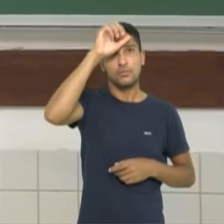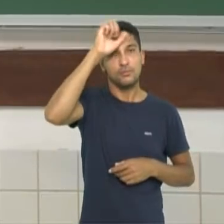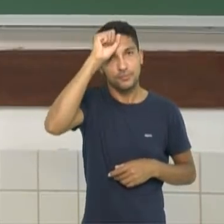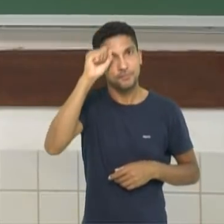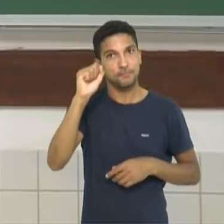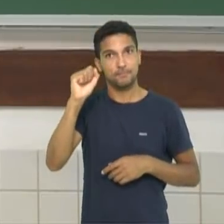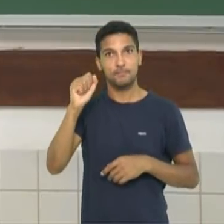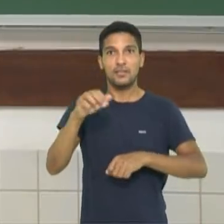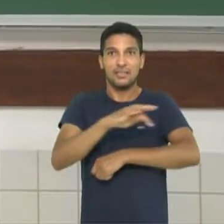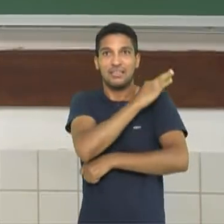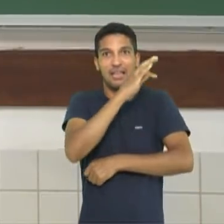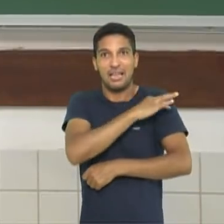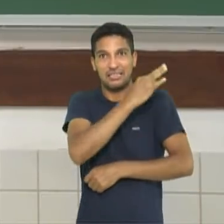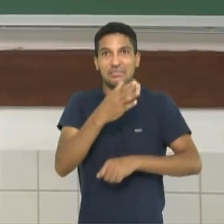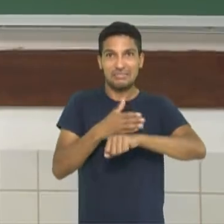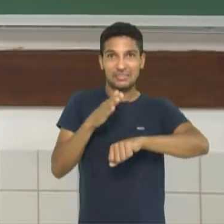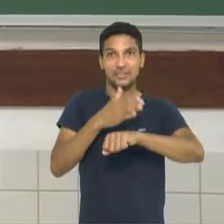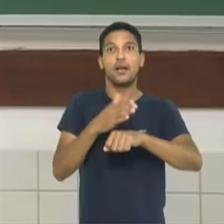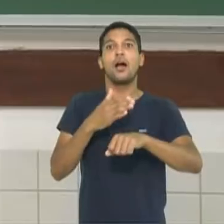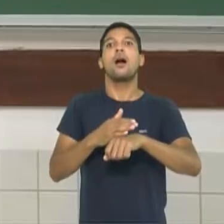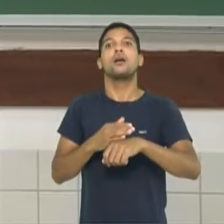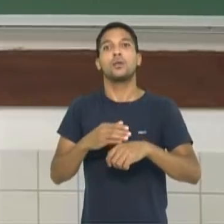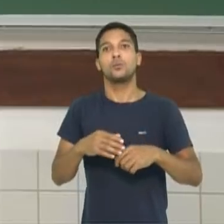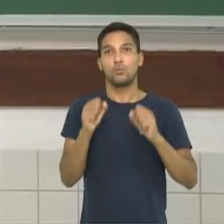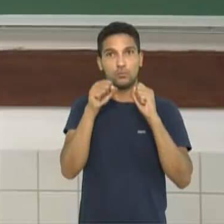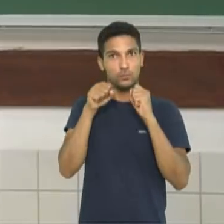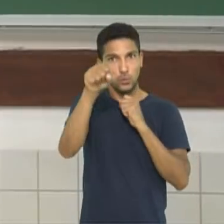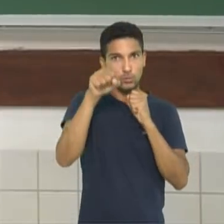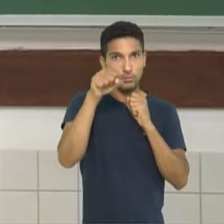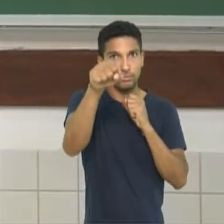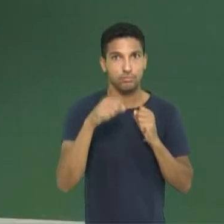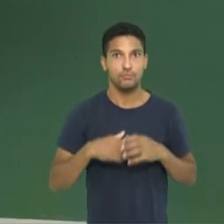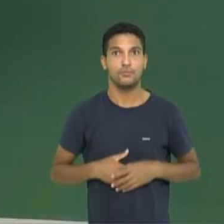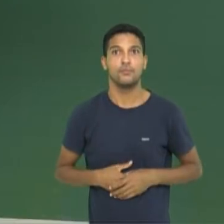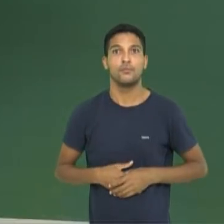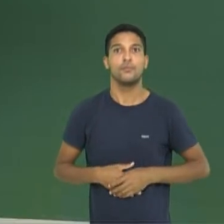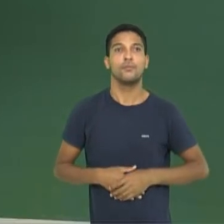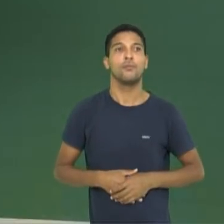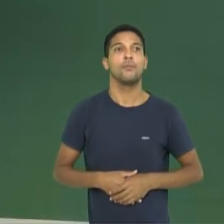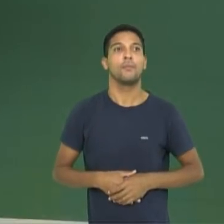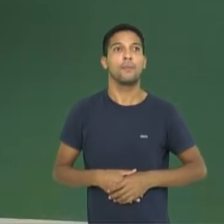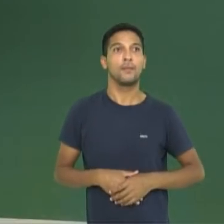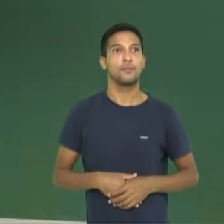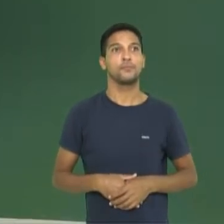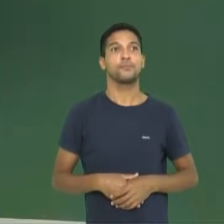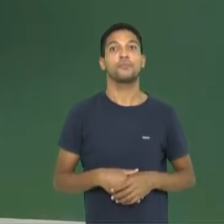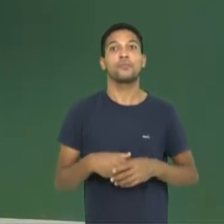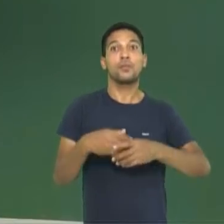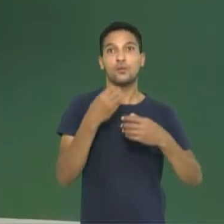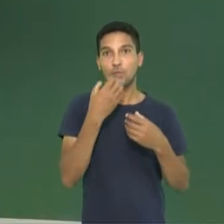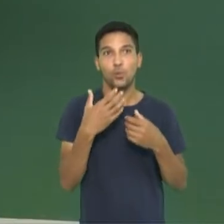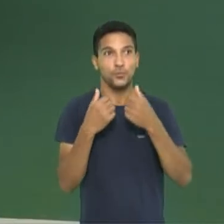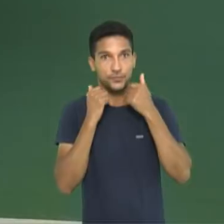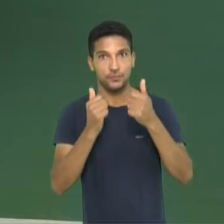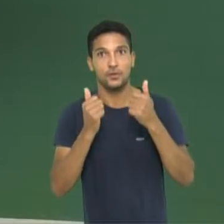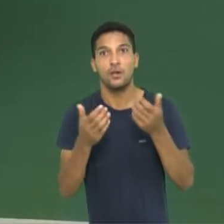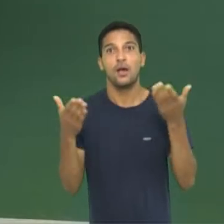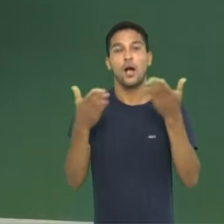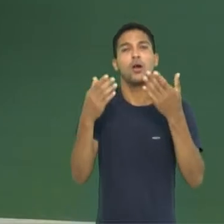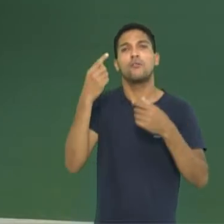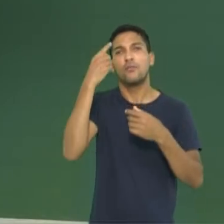lutas, as lutas tiveram origem na necessidade de sobrevivência, né? O homem